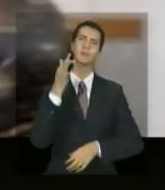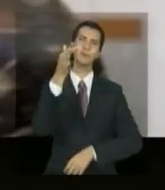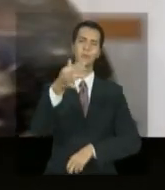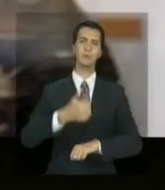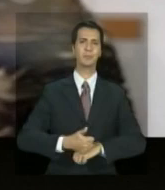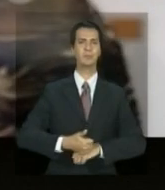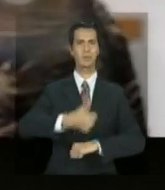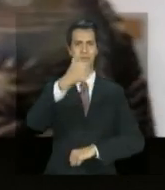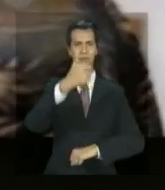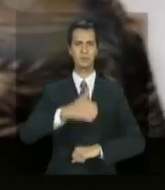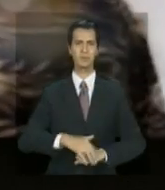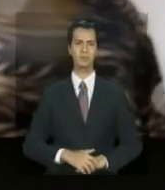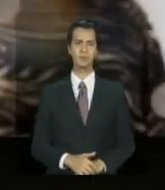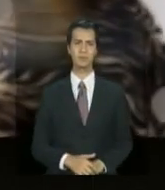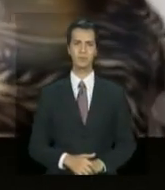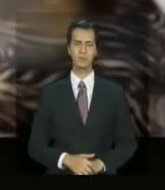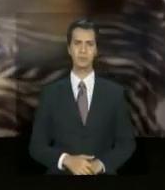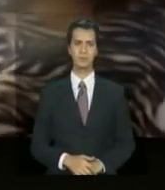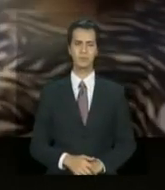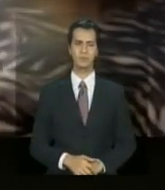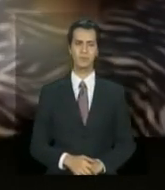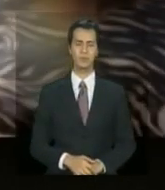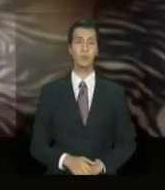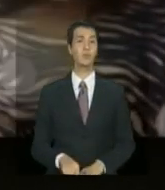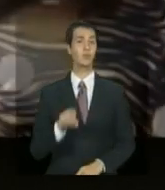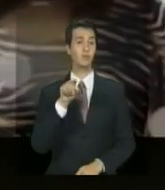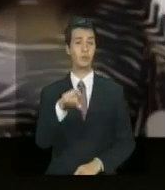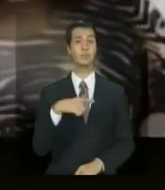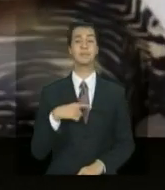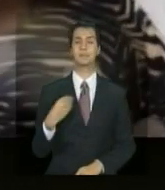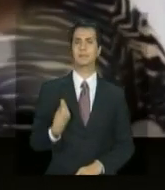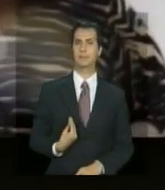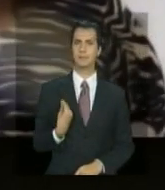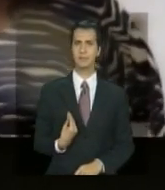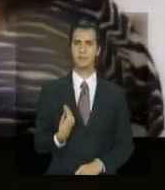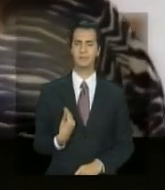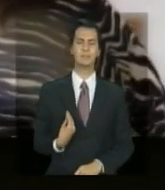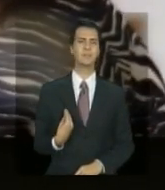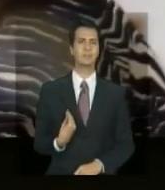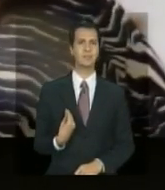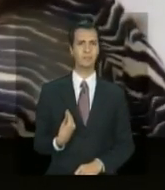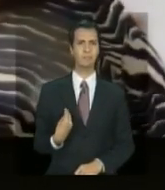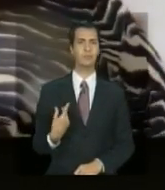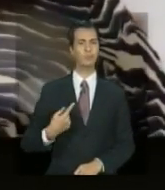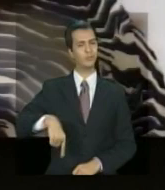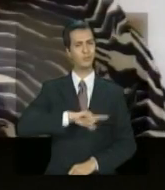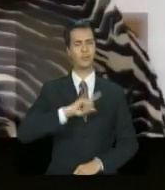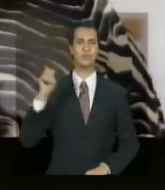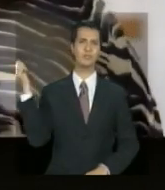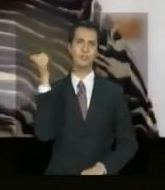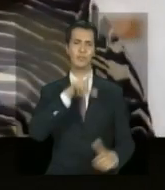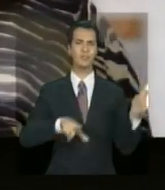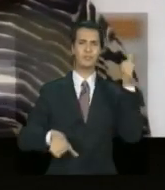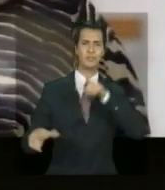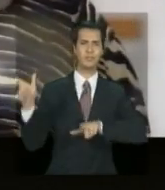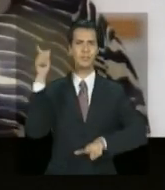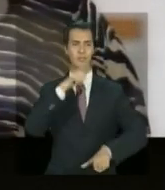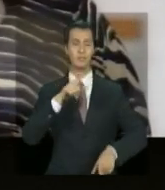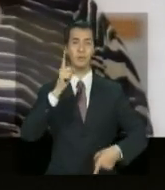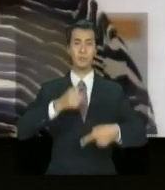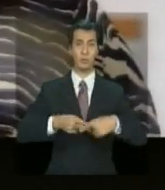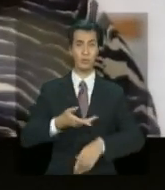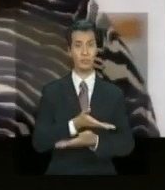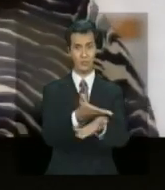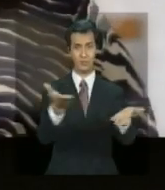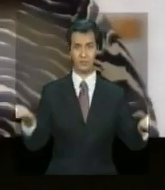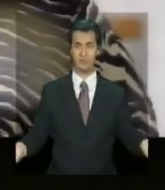melhor. Você está presente em cada vitória nossa. Porque é você